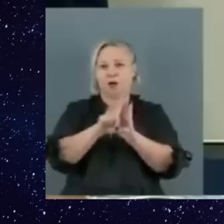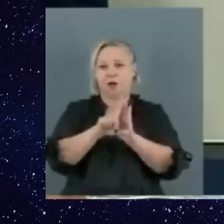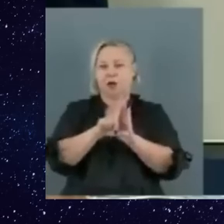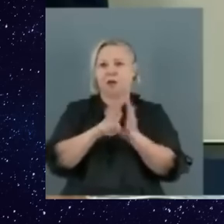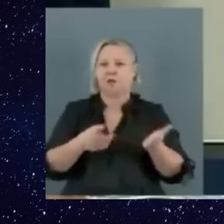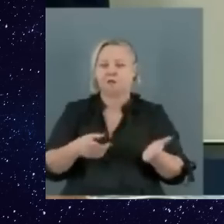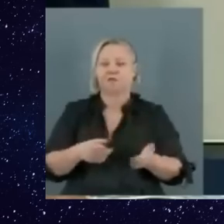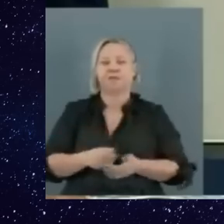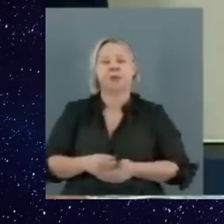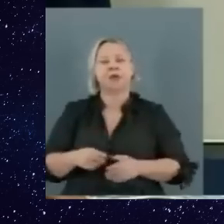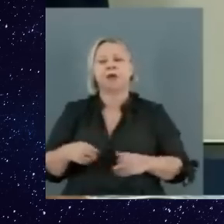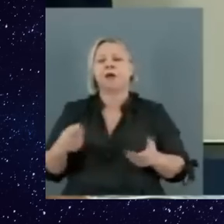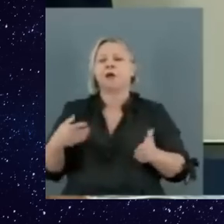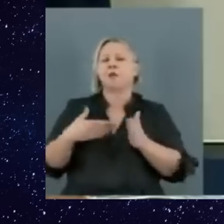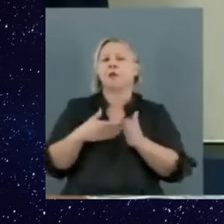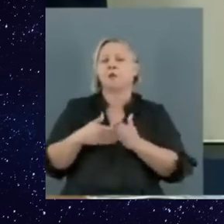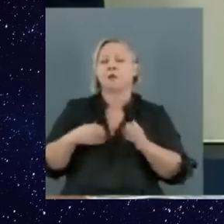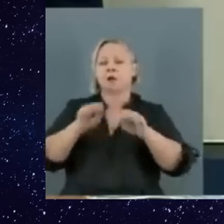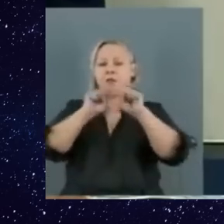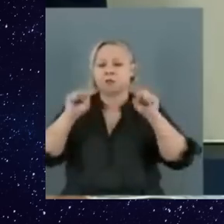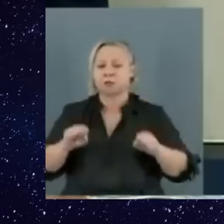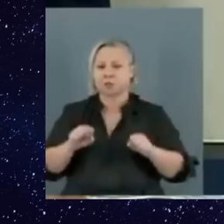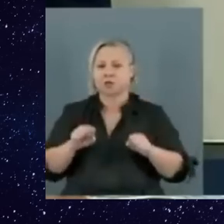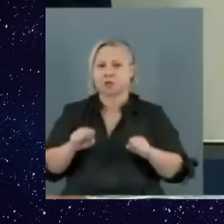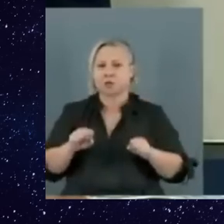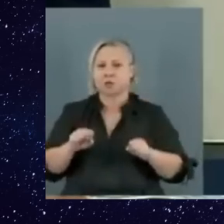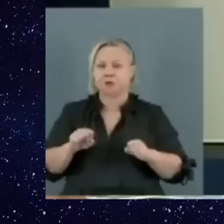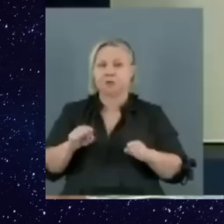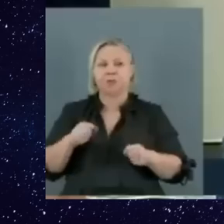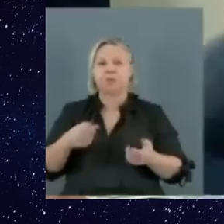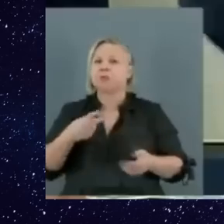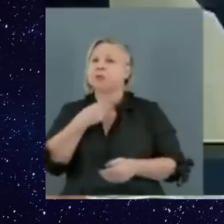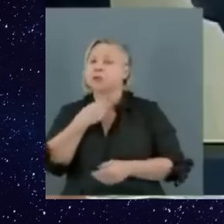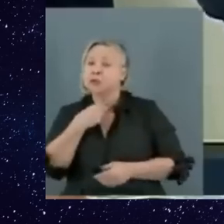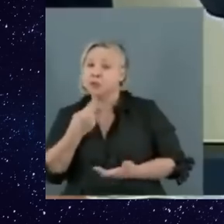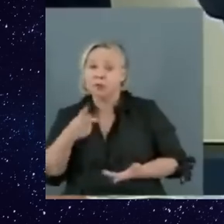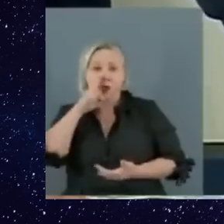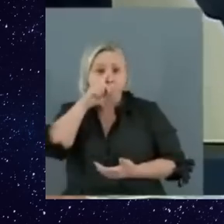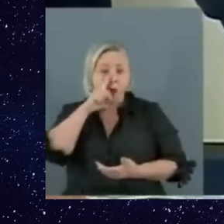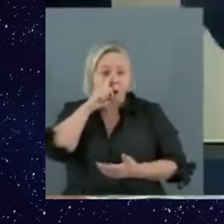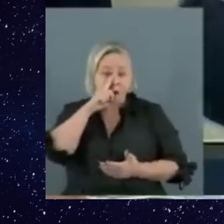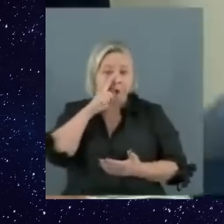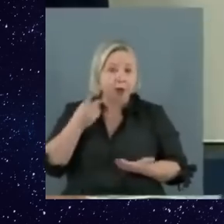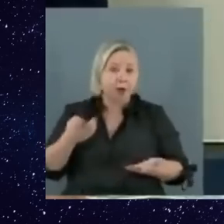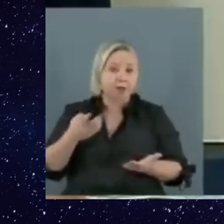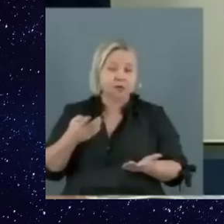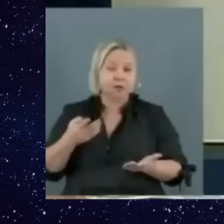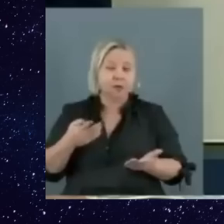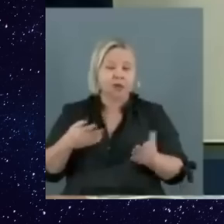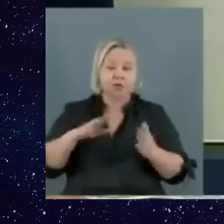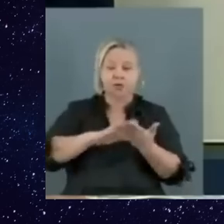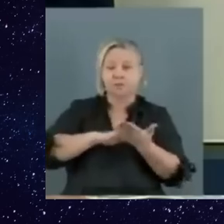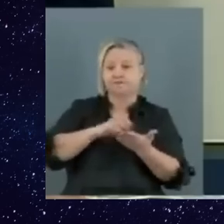processo administrativo e, assim, não é ameaça de multa, não é isso, é aplicação do que está na Lei 8.078. Então, é